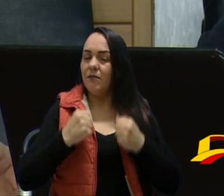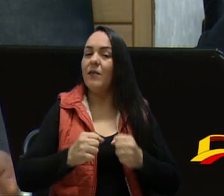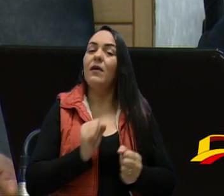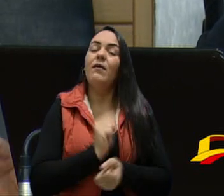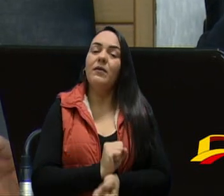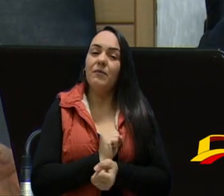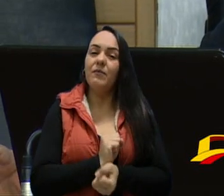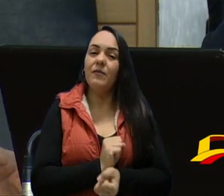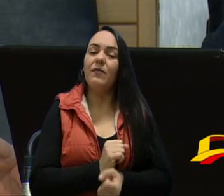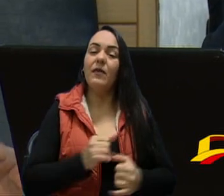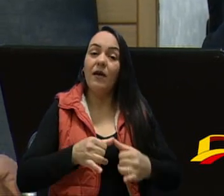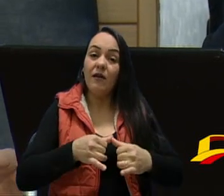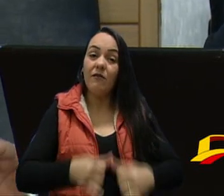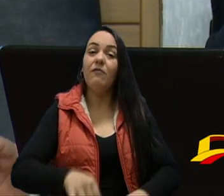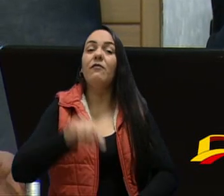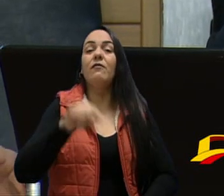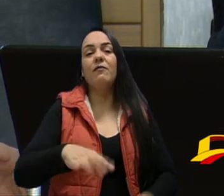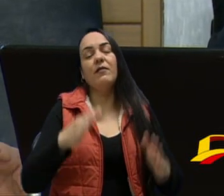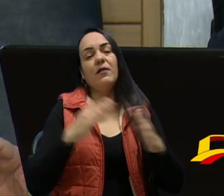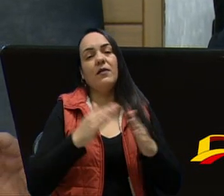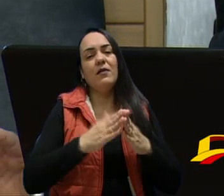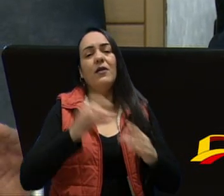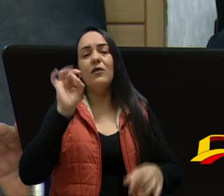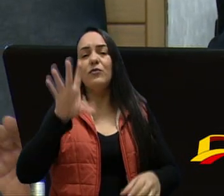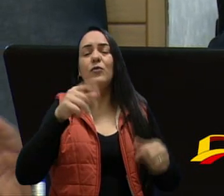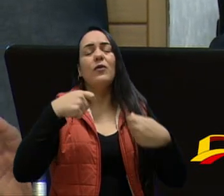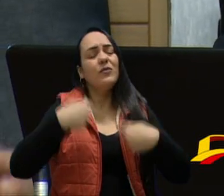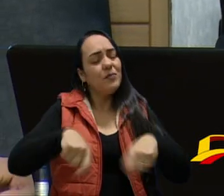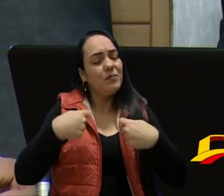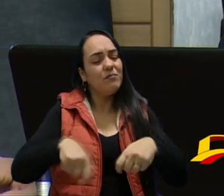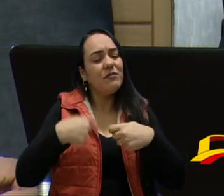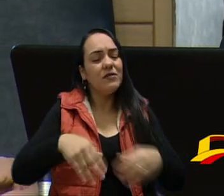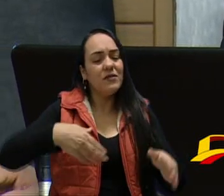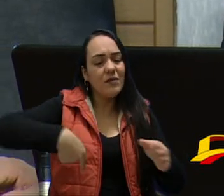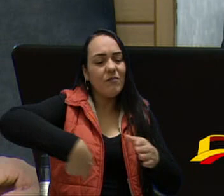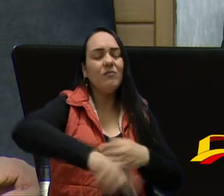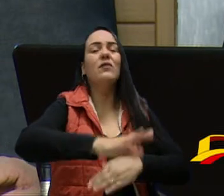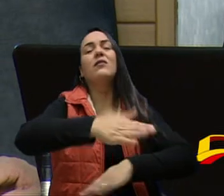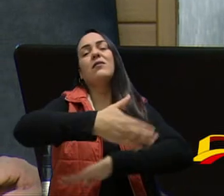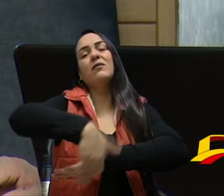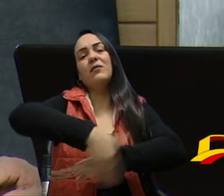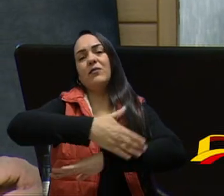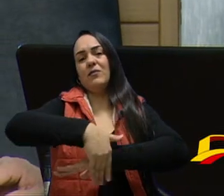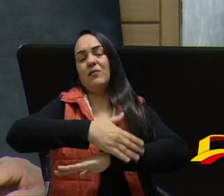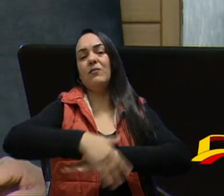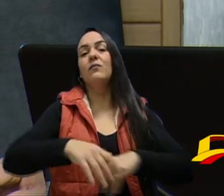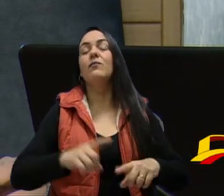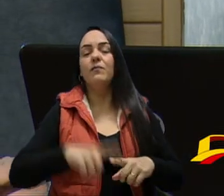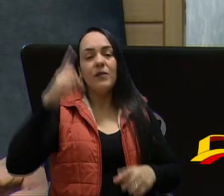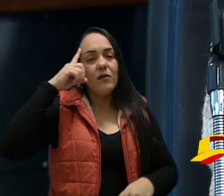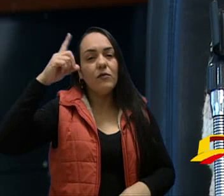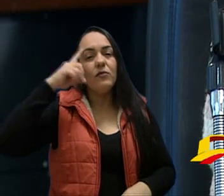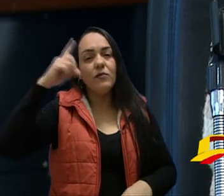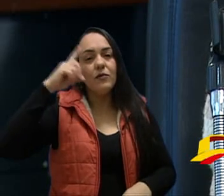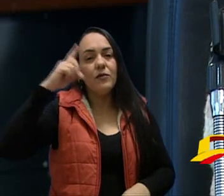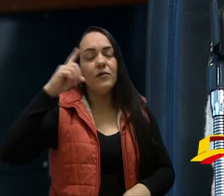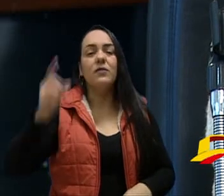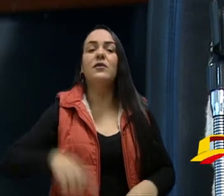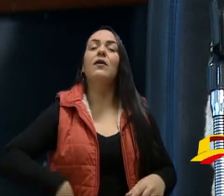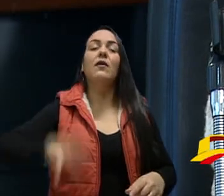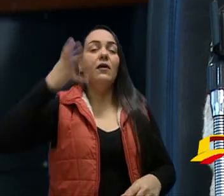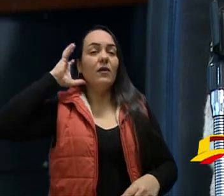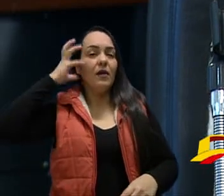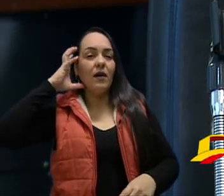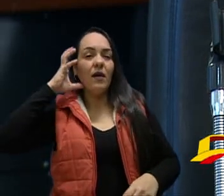permanecer e só sair para as ruas aqueles que precisam sair ou vocês não vão fazer não a pensar nisso acho que realmente a gente tá em